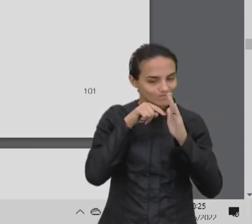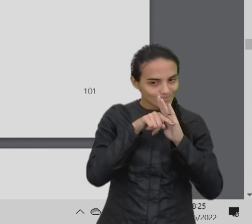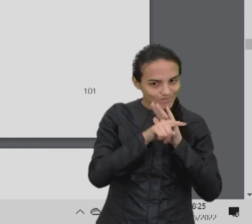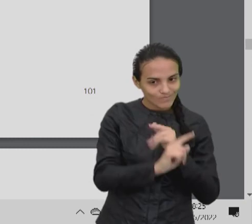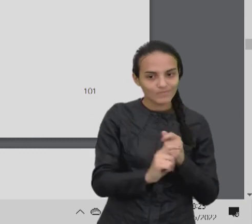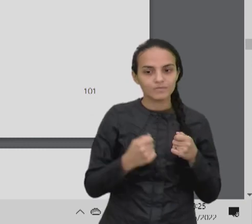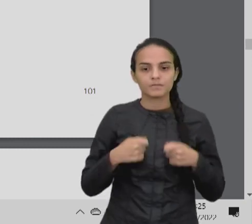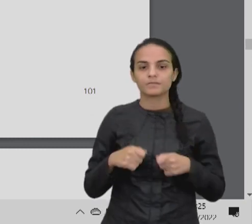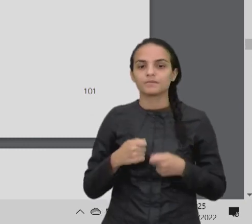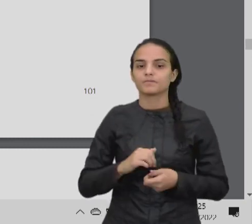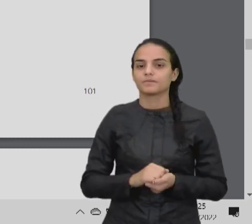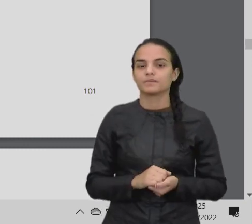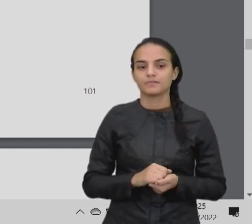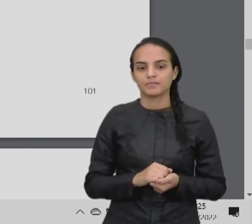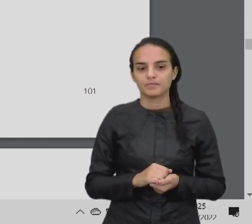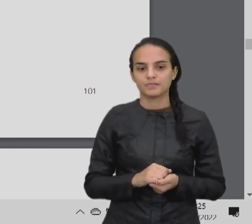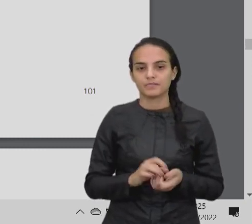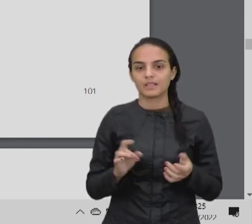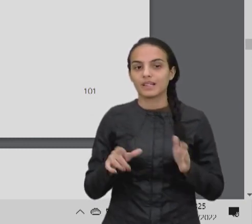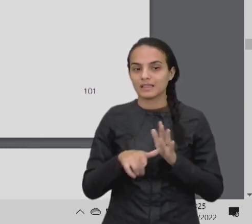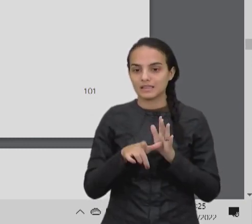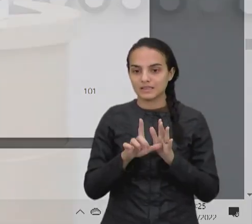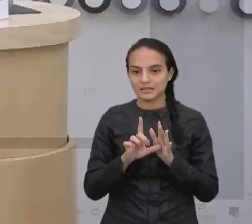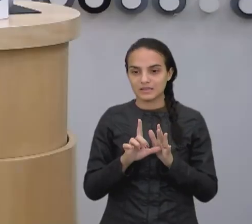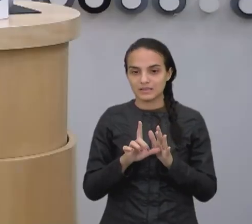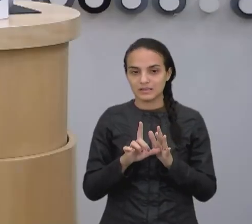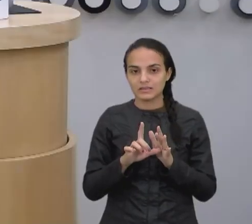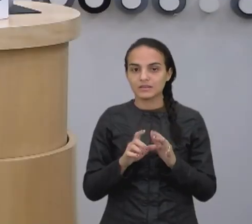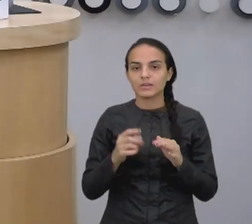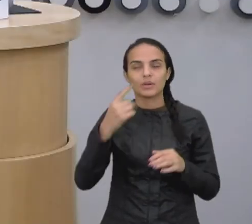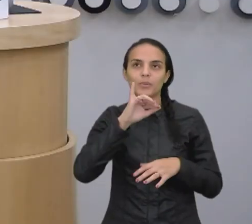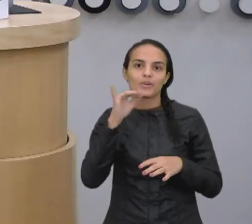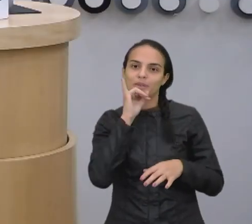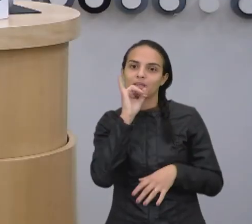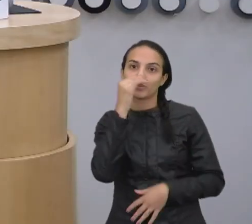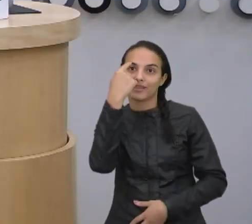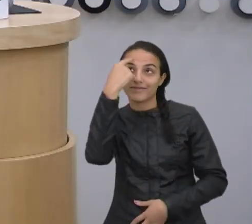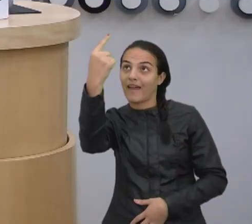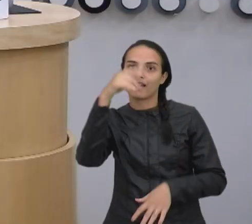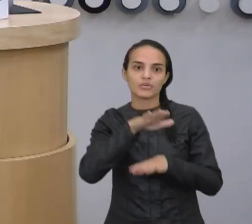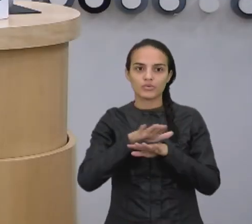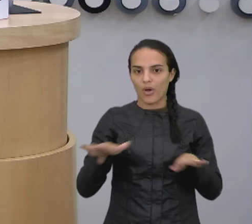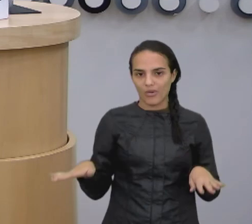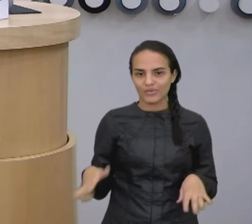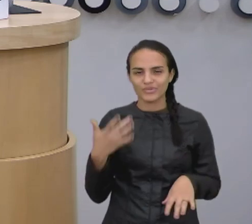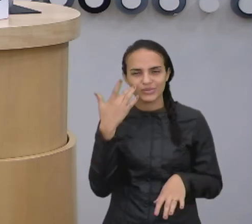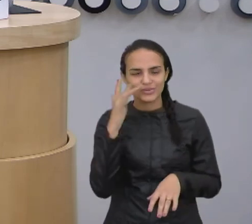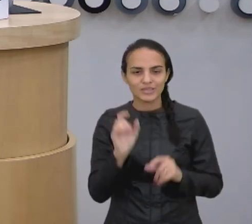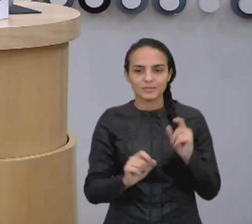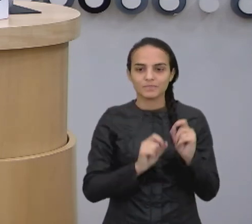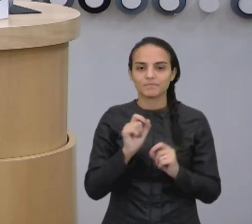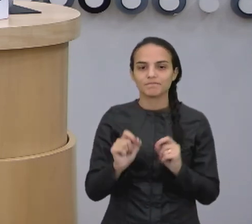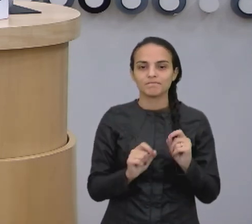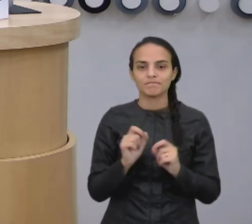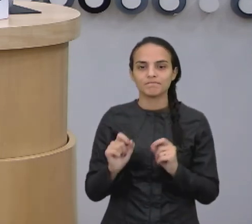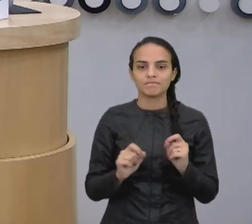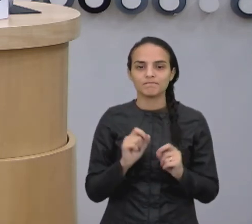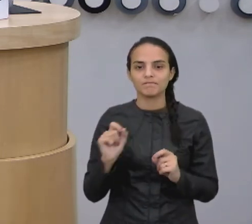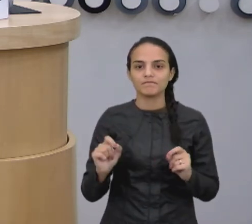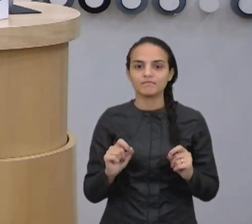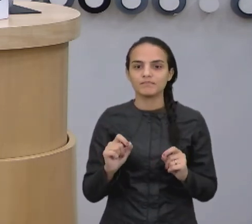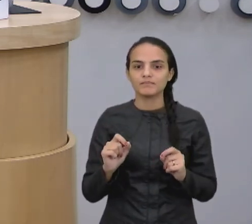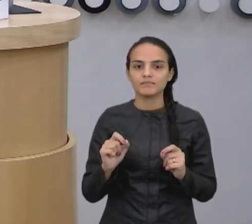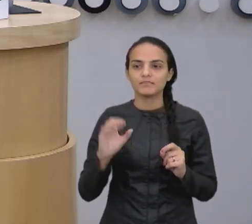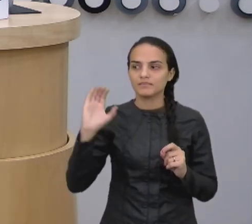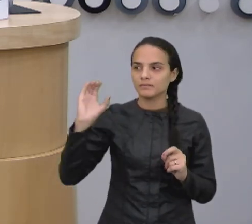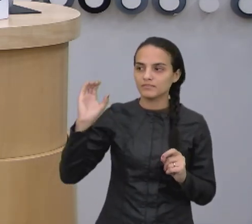tá? Então, antes não basta ter a brilhante ideia, né? Eu não sei quem foi o